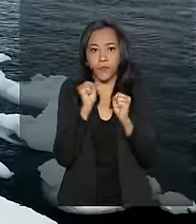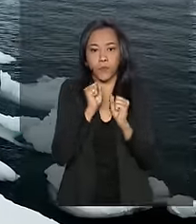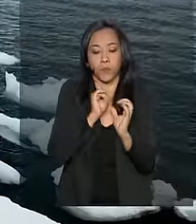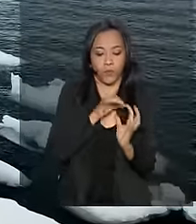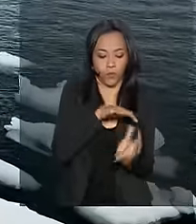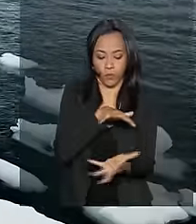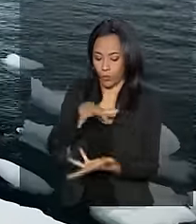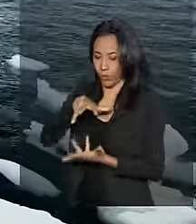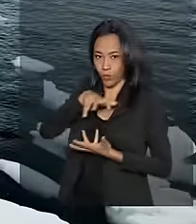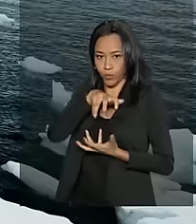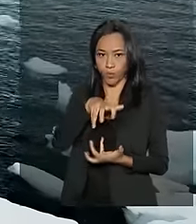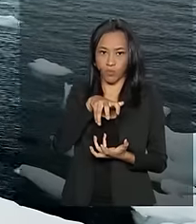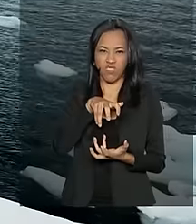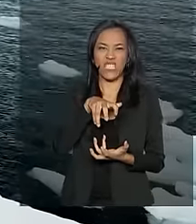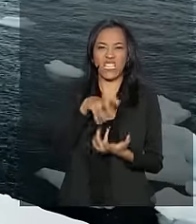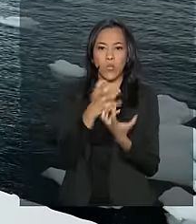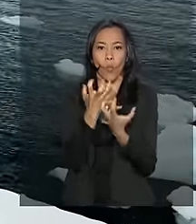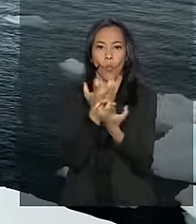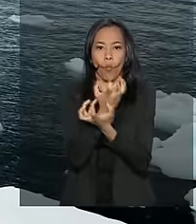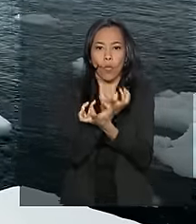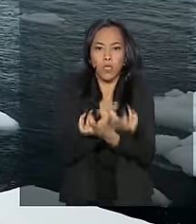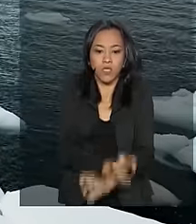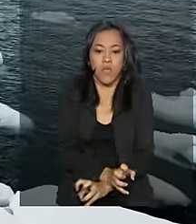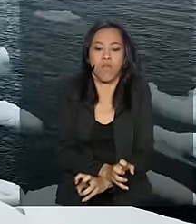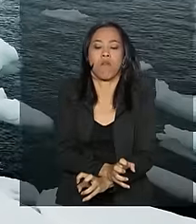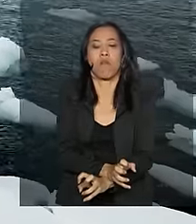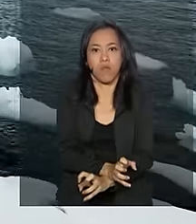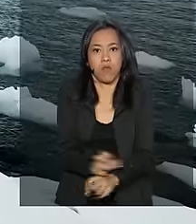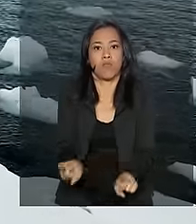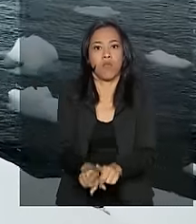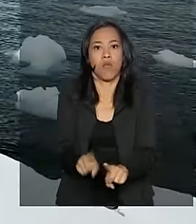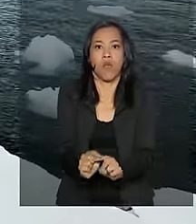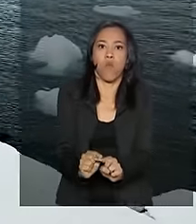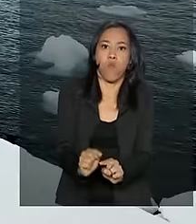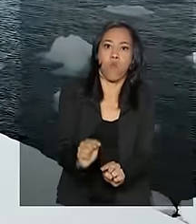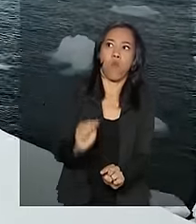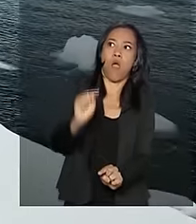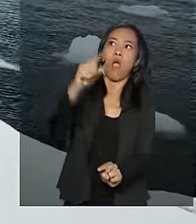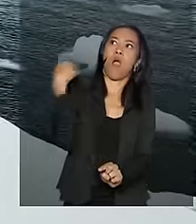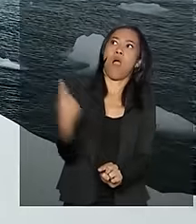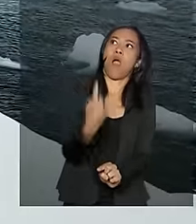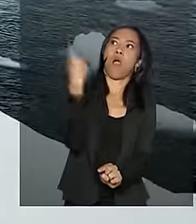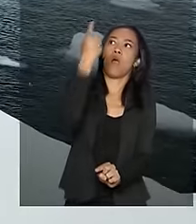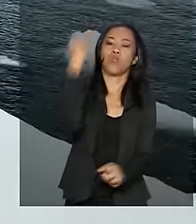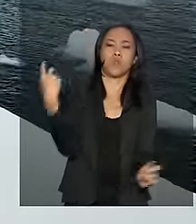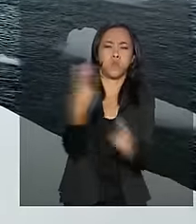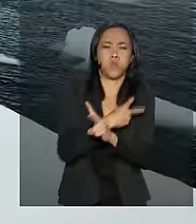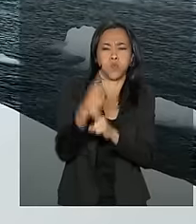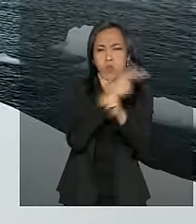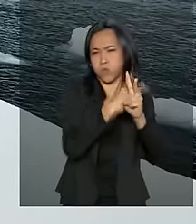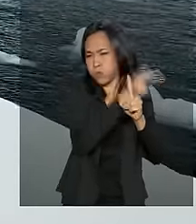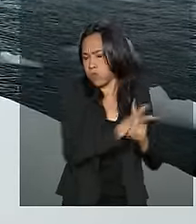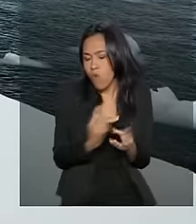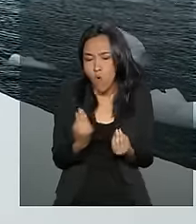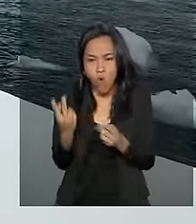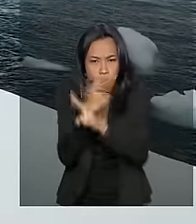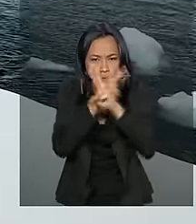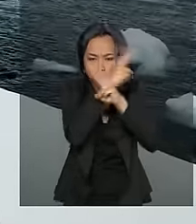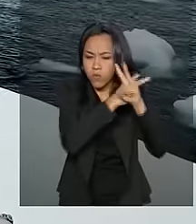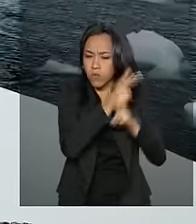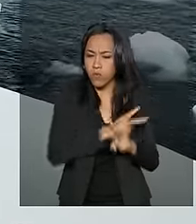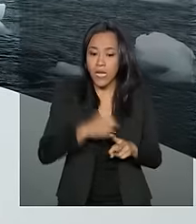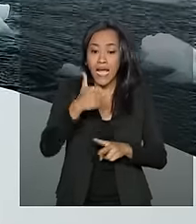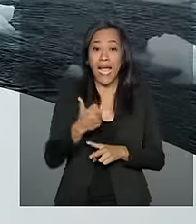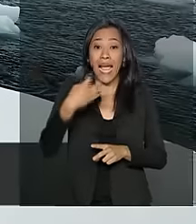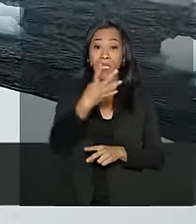mas também é o mais seco, o mais alto e o que mais venta no mundo. E com cerca de 14 milhões de